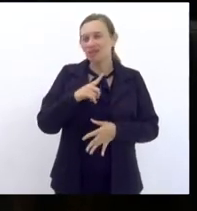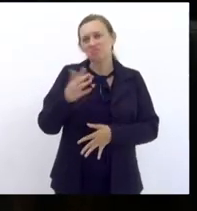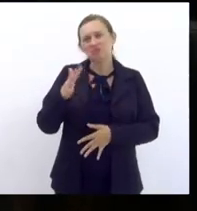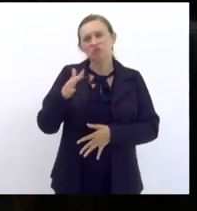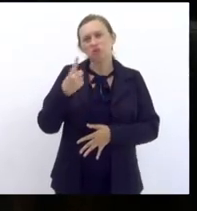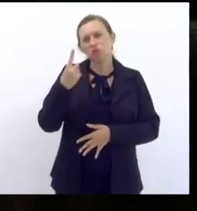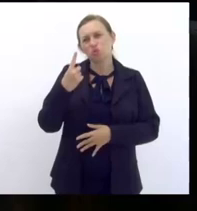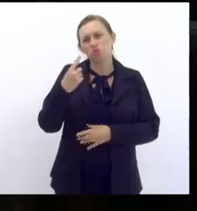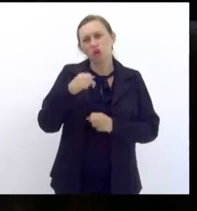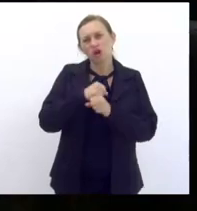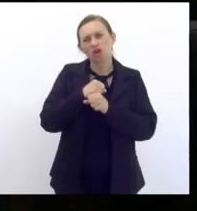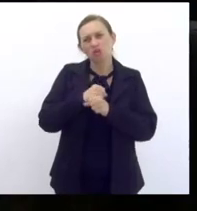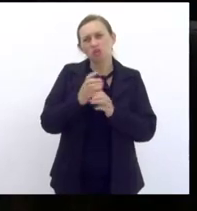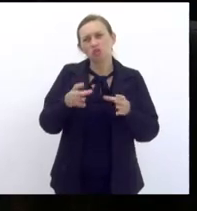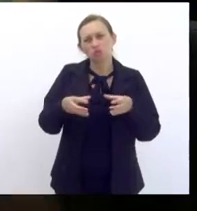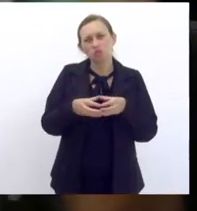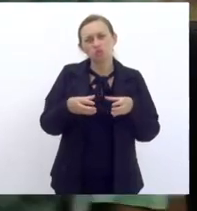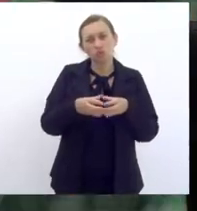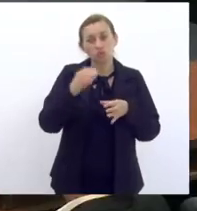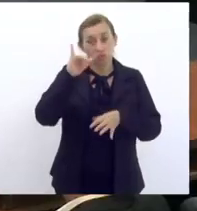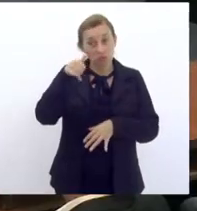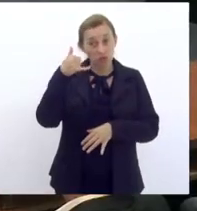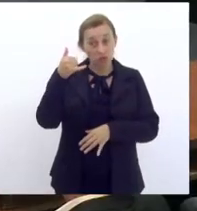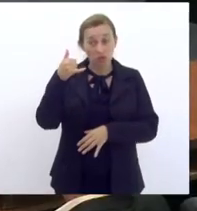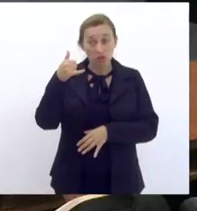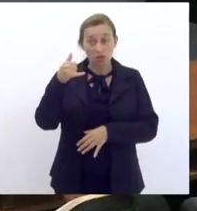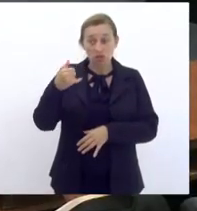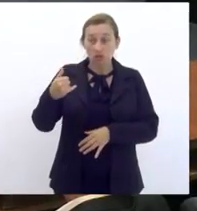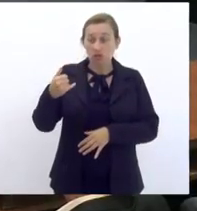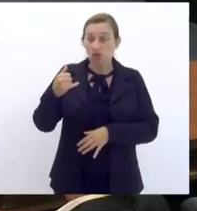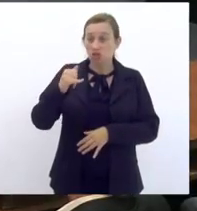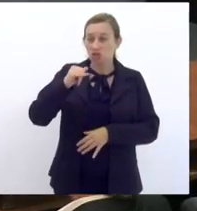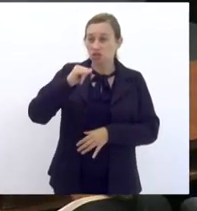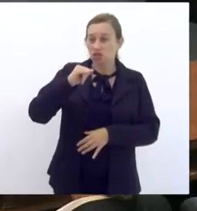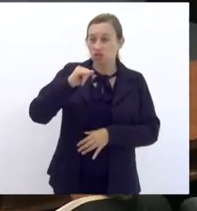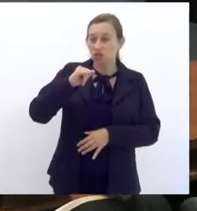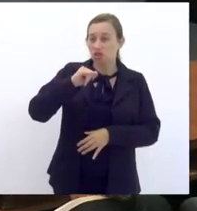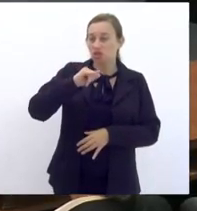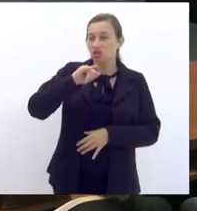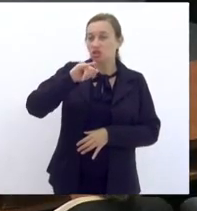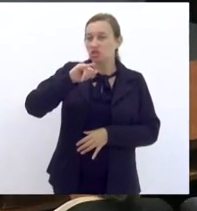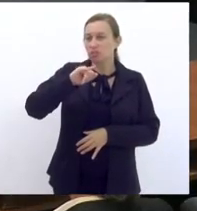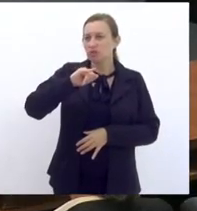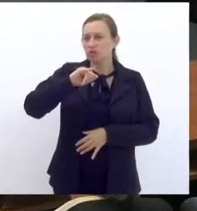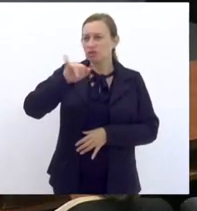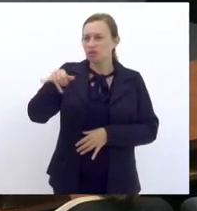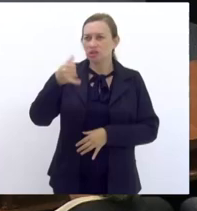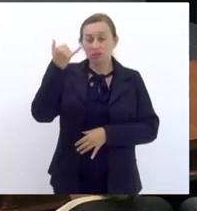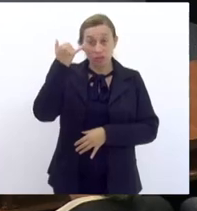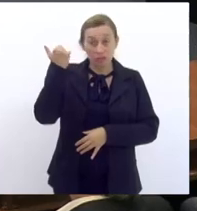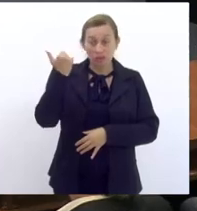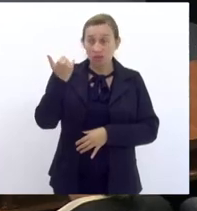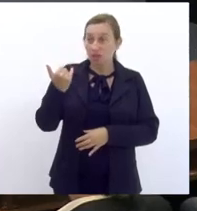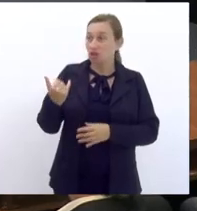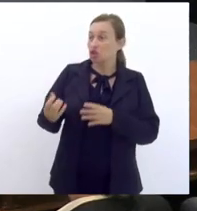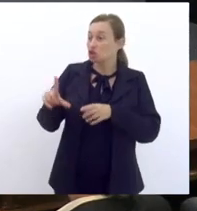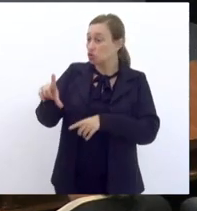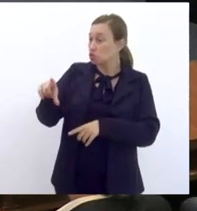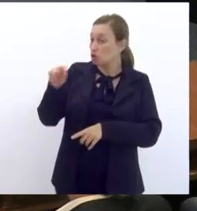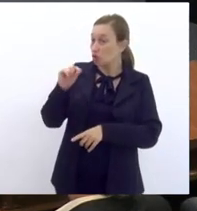um ano teve uma equipe japonesa queria fazer uma reportagem sobre um abrigo no Brasil e escolheram a